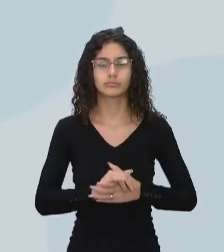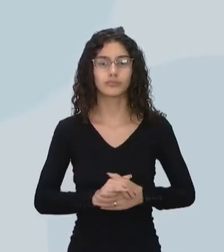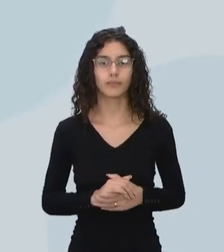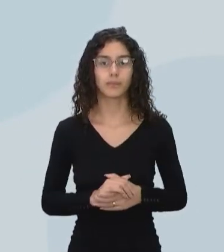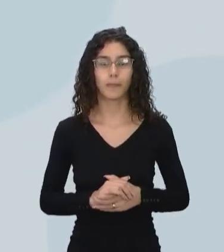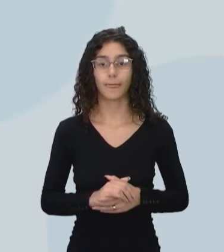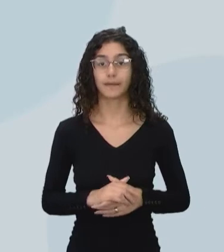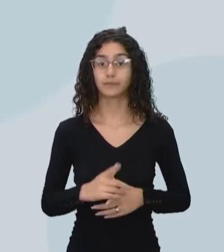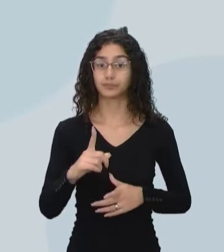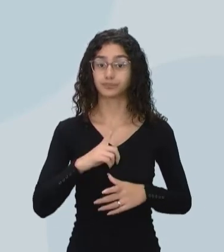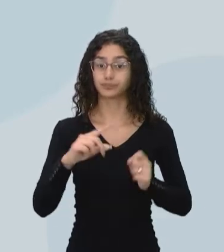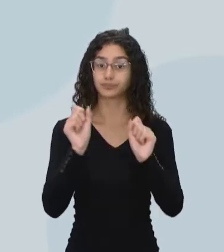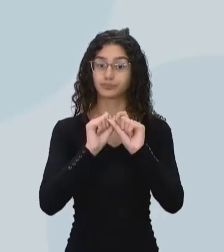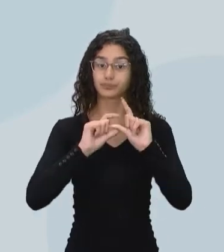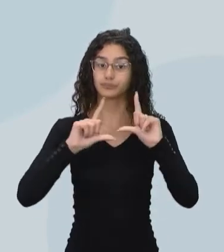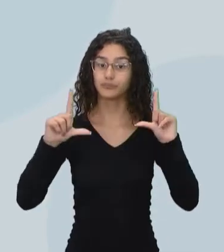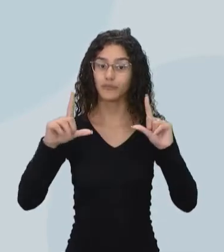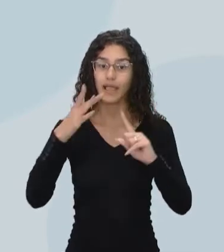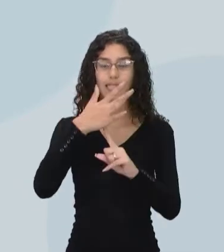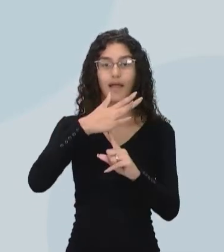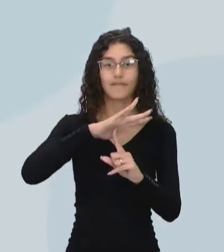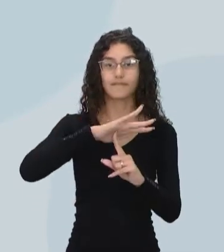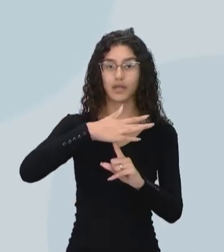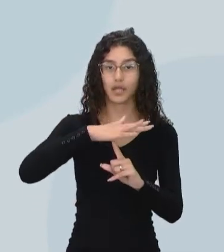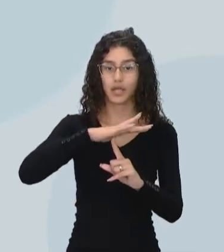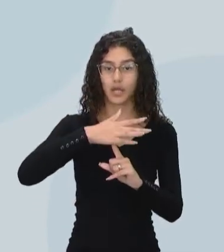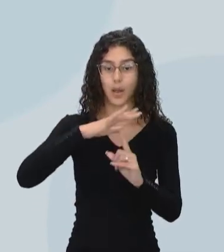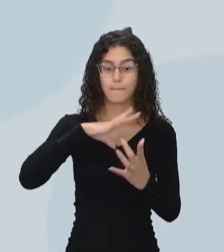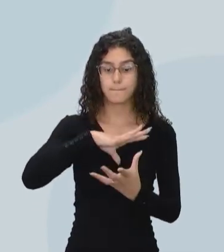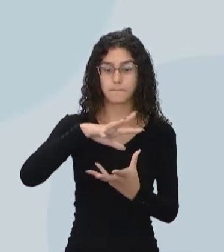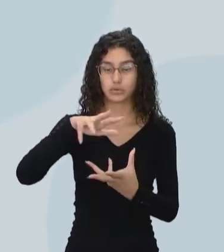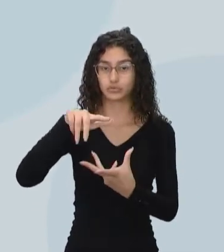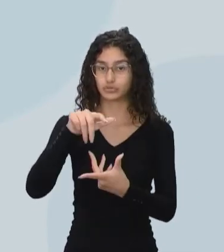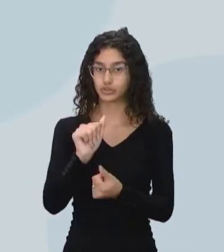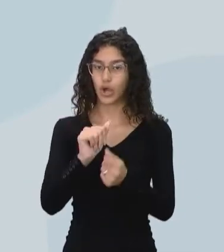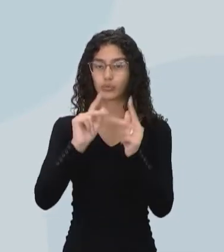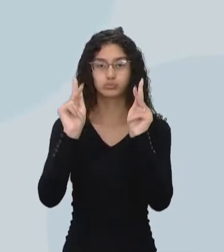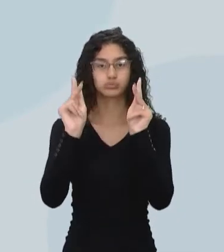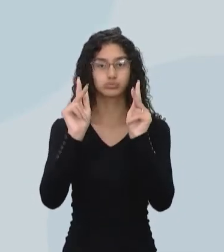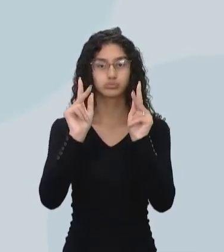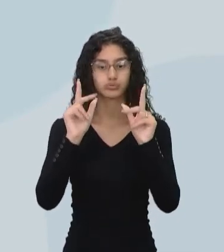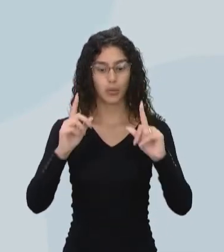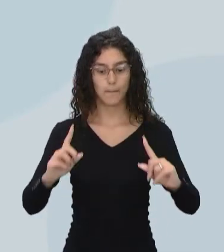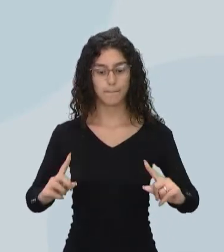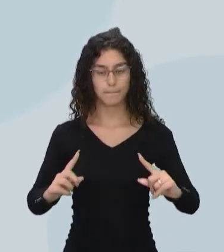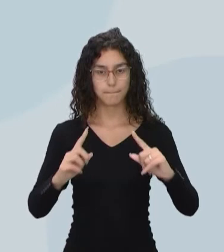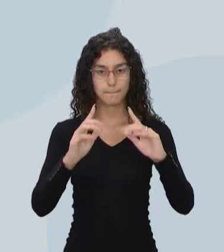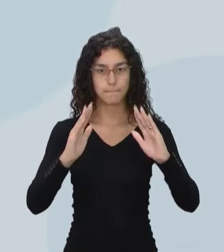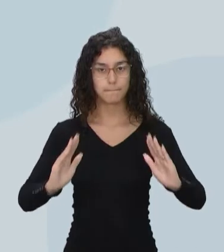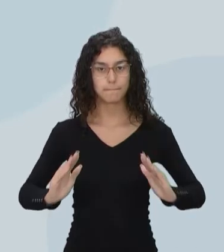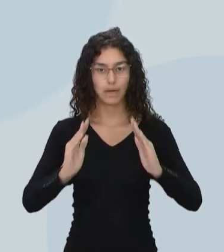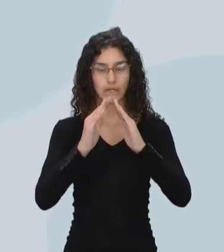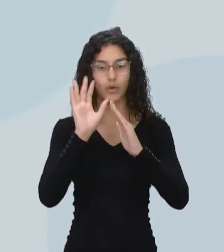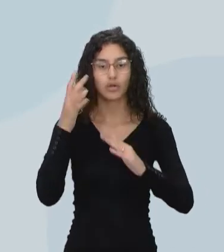aqui nós temos uma imagem da Feira Mundial de Paris, que aconteceu em